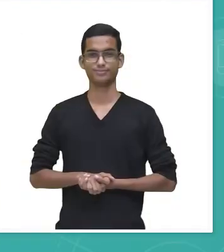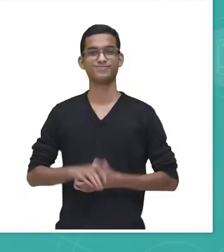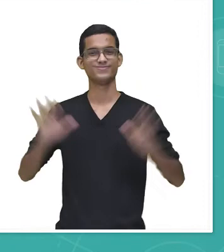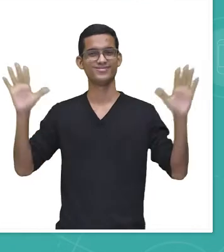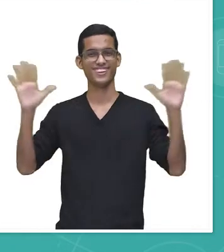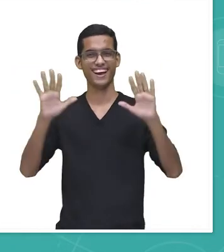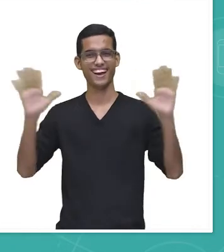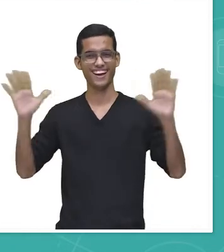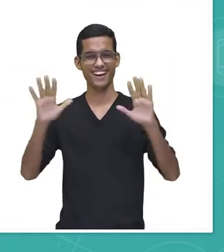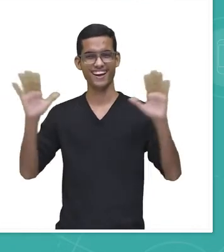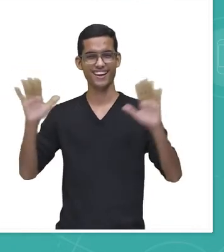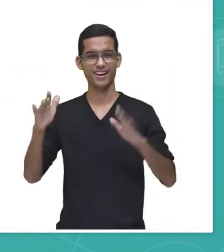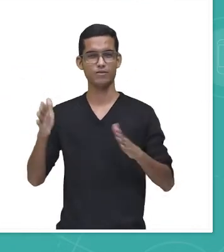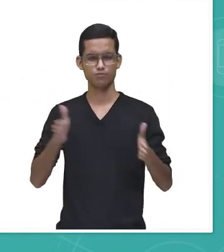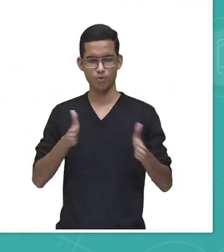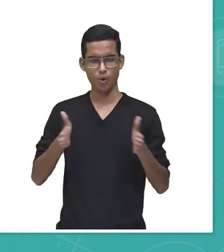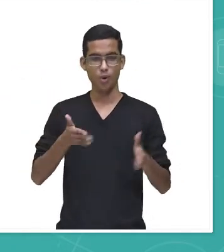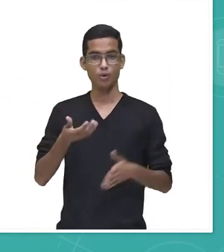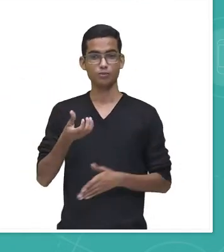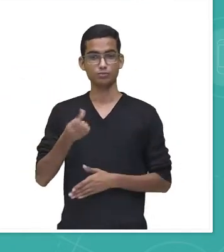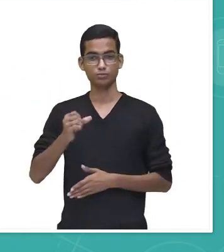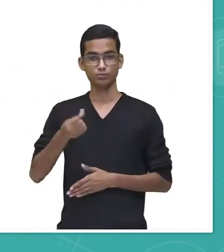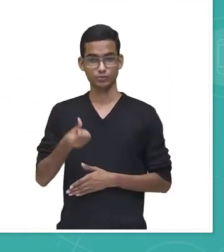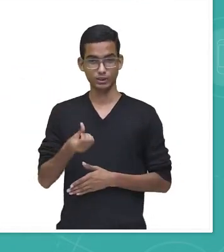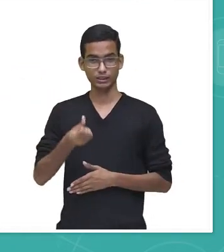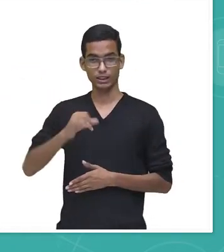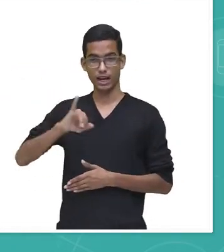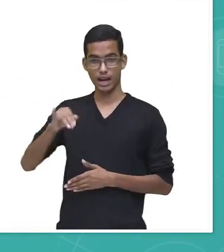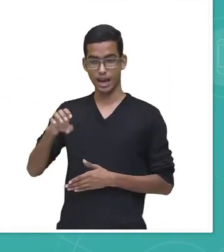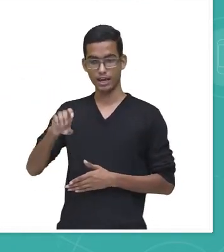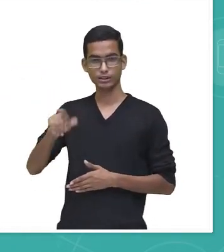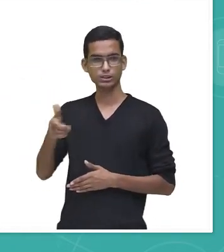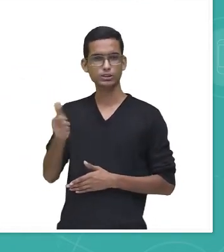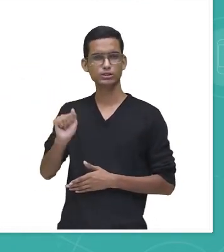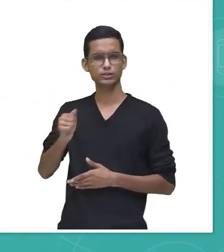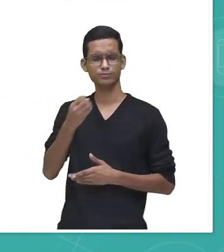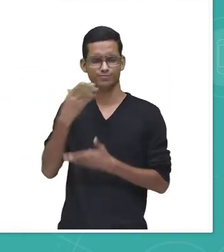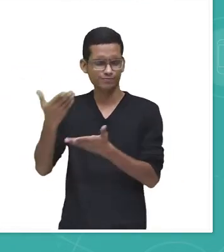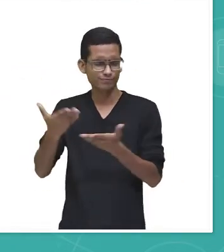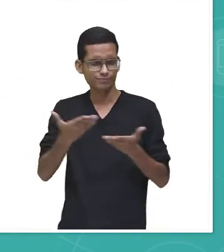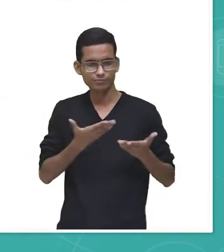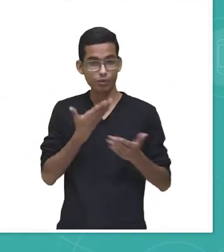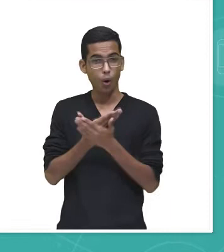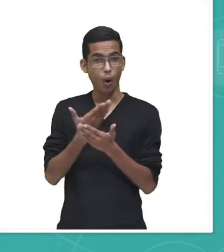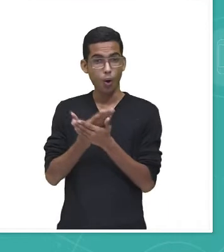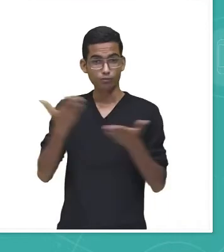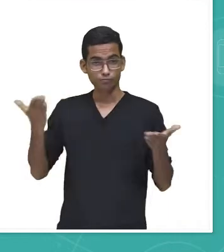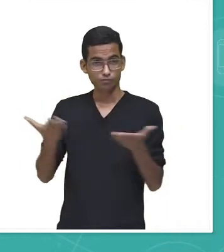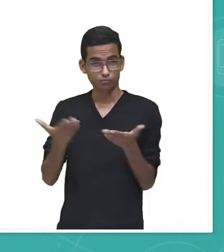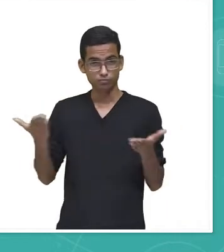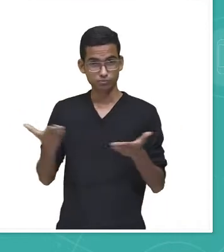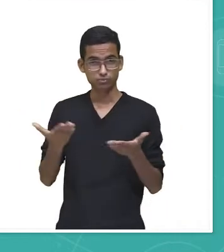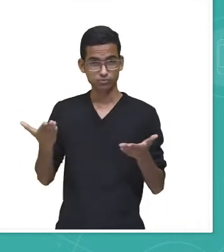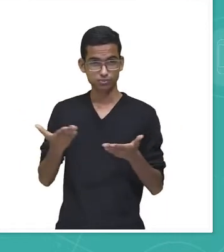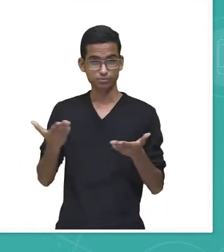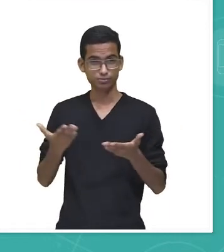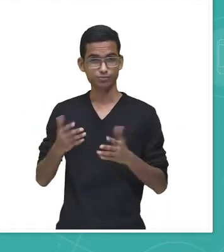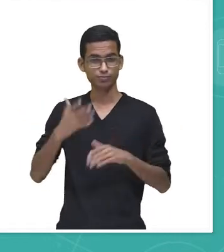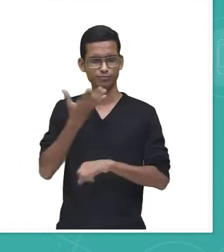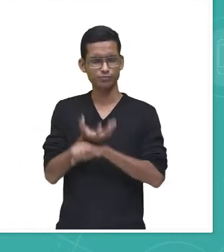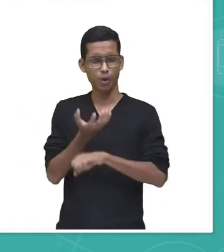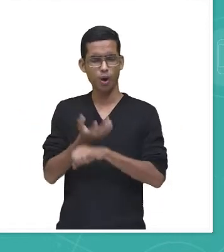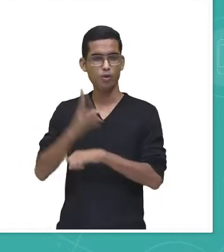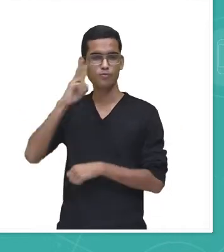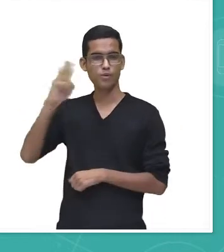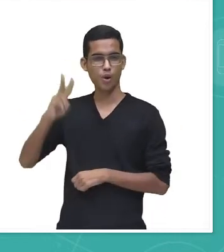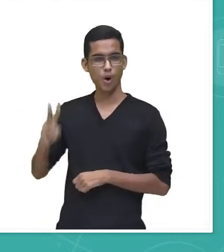Olá, sexta etapa da nossa educação de jovens e adultos. Bem-vindos a mais uma aula desse componente incrível chamado História. Sou a professora